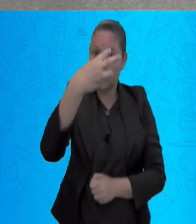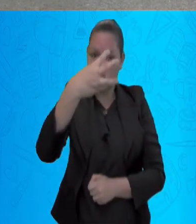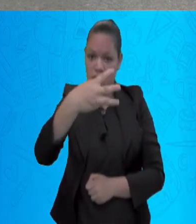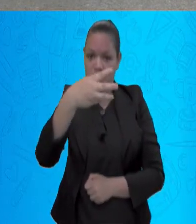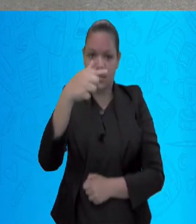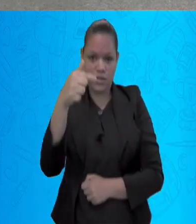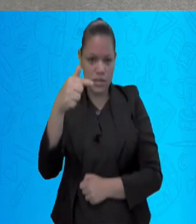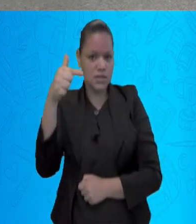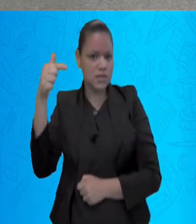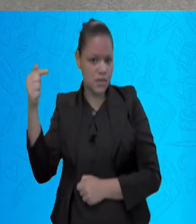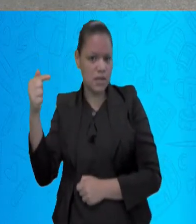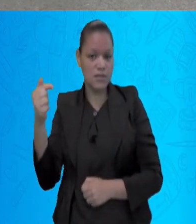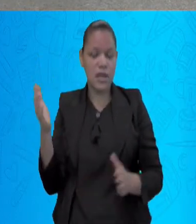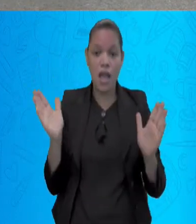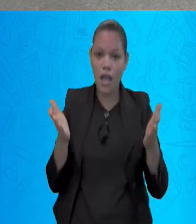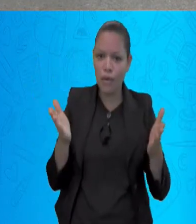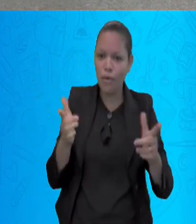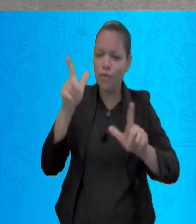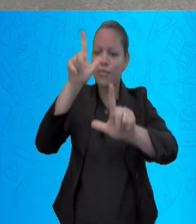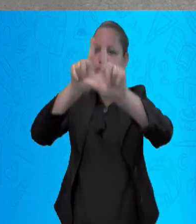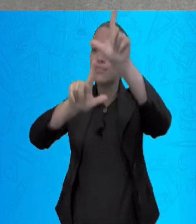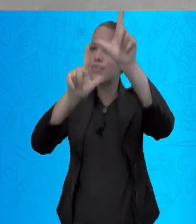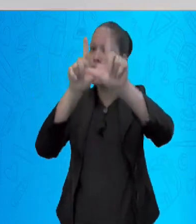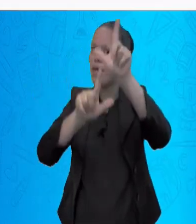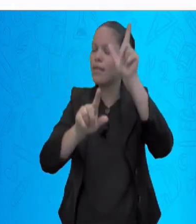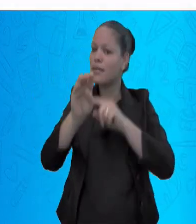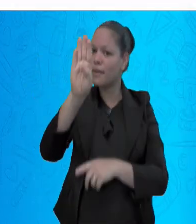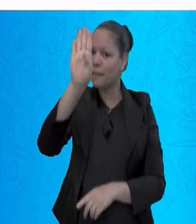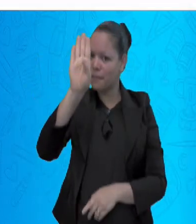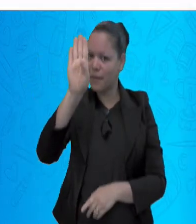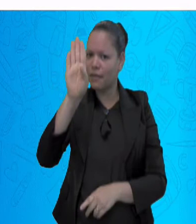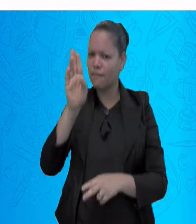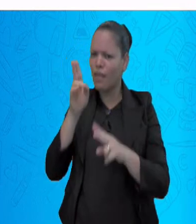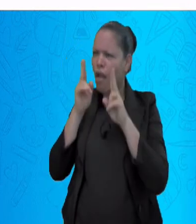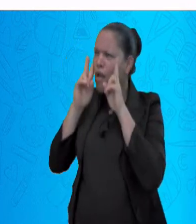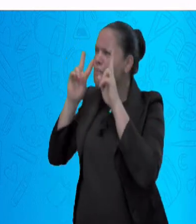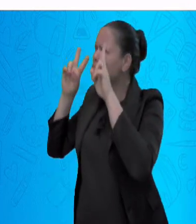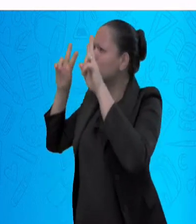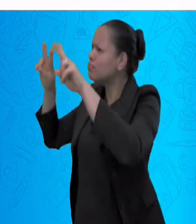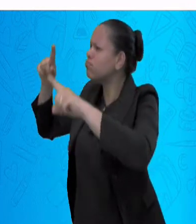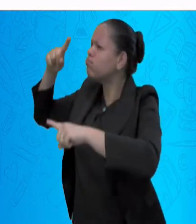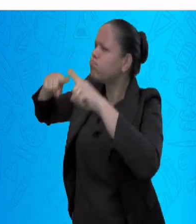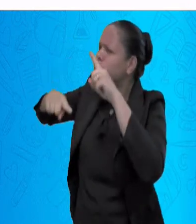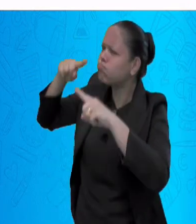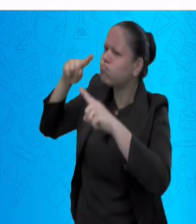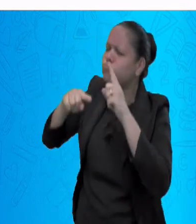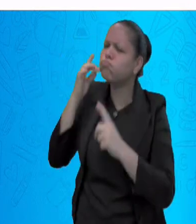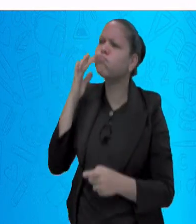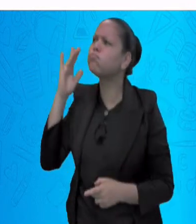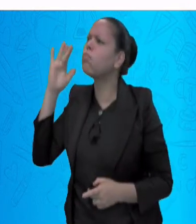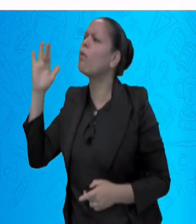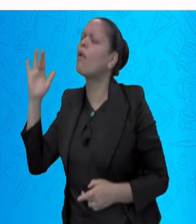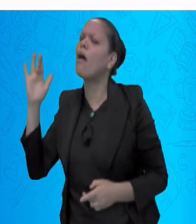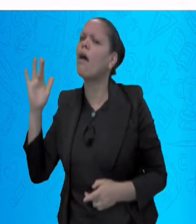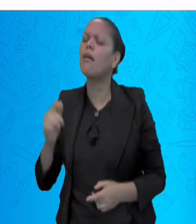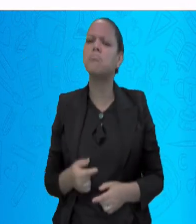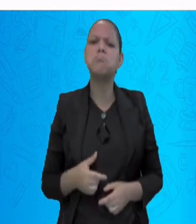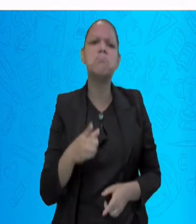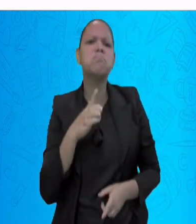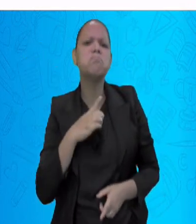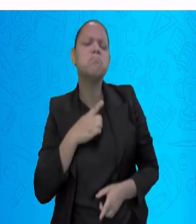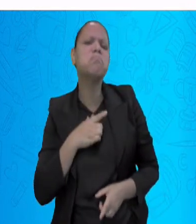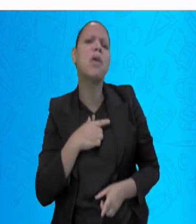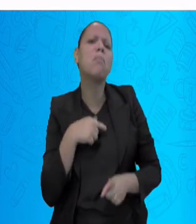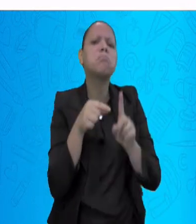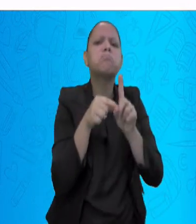2377. Vamos para a letra B. Vamos observar o material dourado aqui agora. Nós temos aqui unidade de milhar?